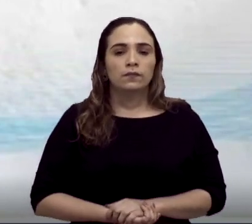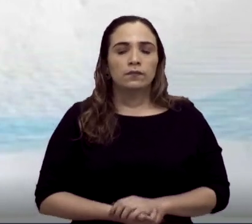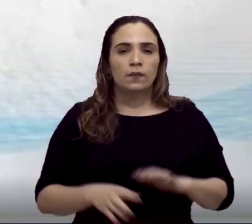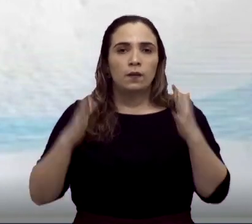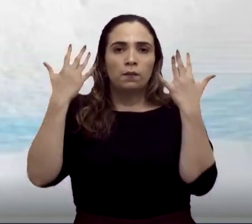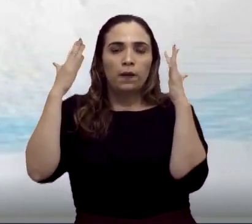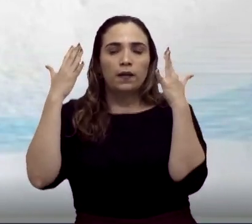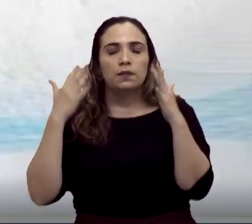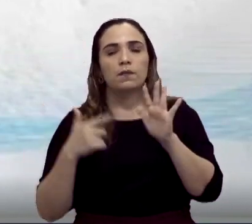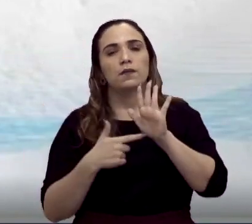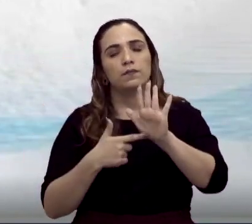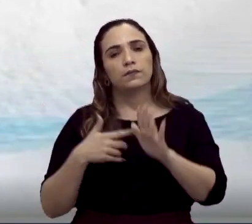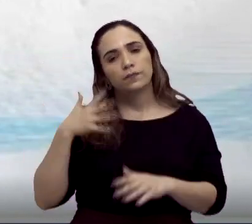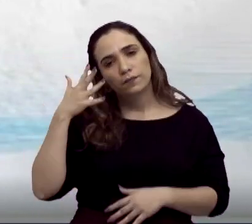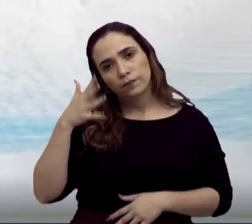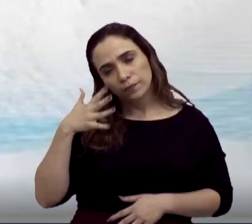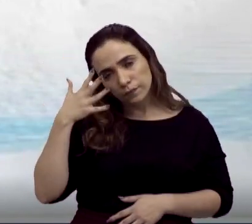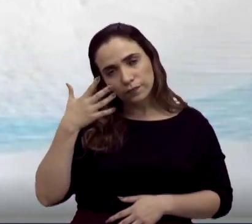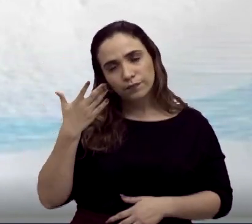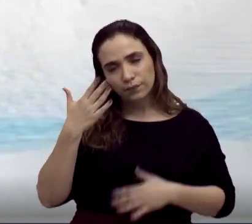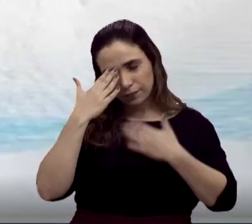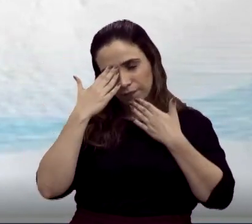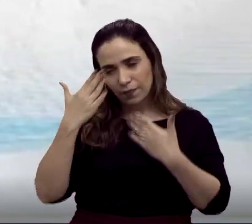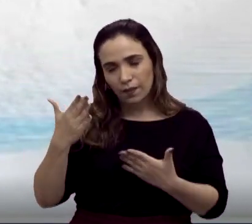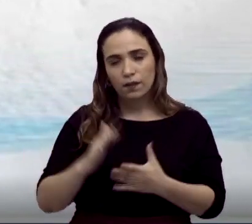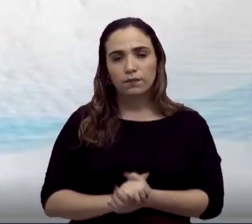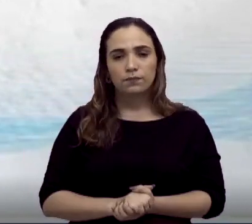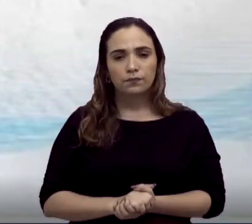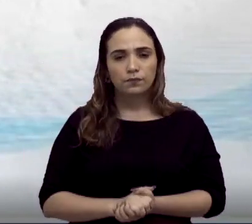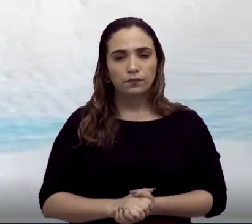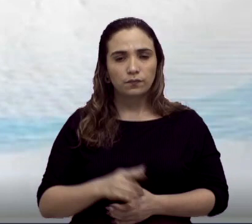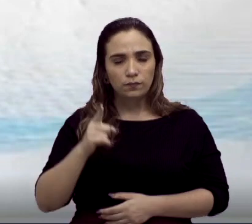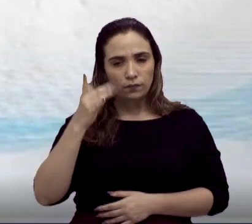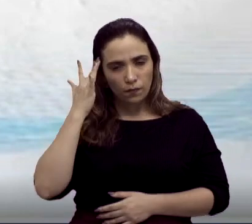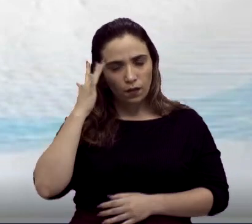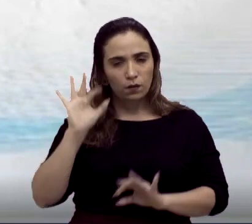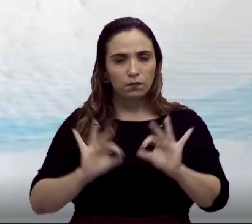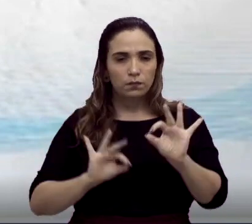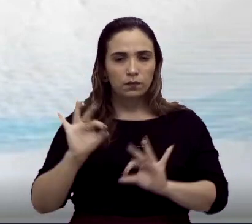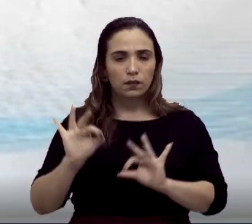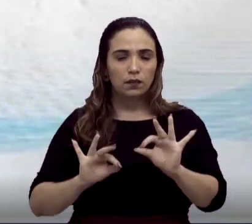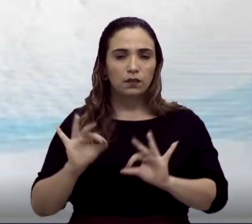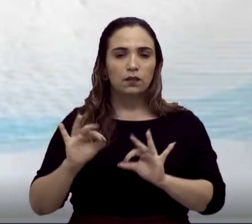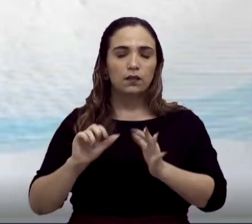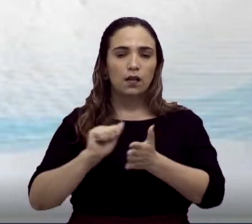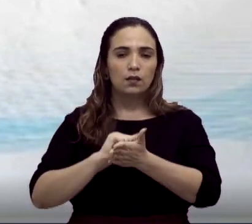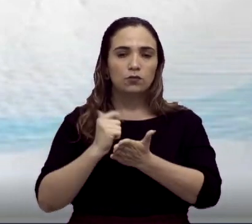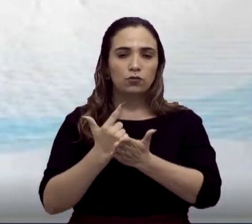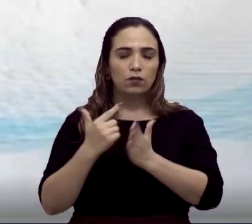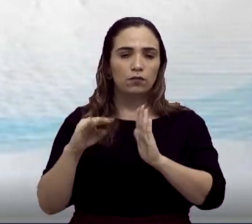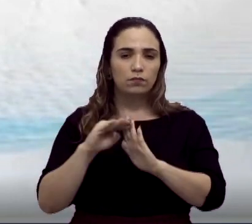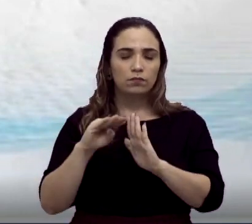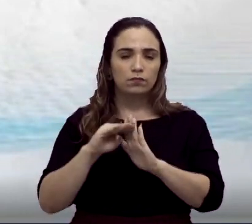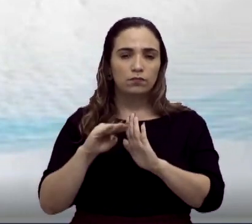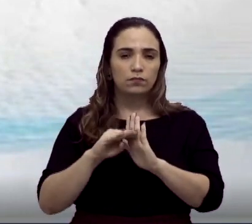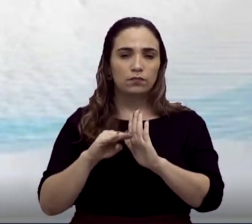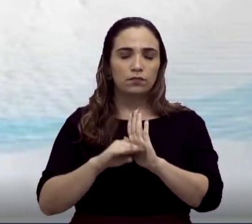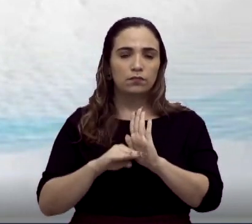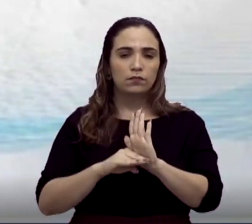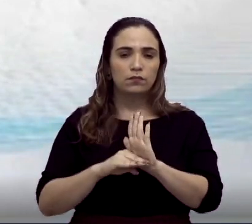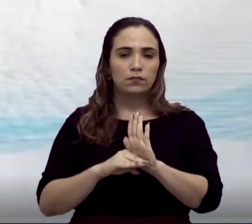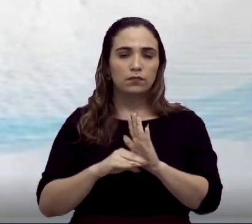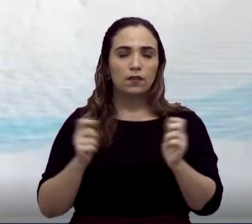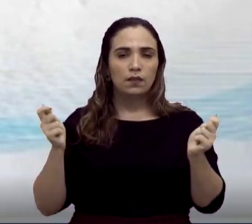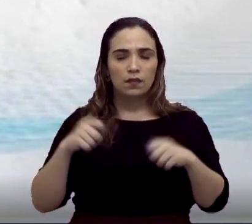Parabéns pela exposição, obrigada, Moacir. Você acha que só com planejamento, uma agenda clara, transparência, a simplificação